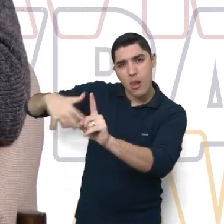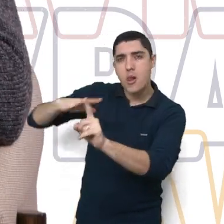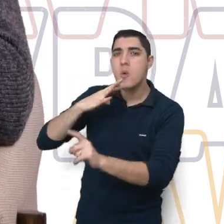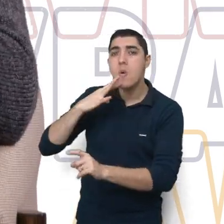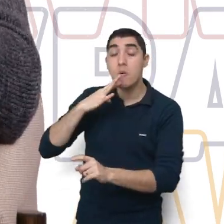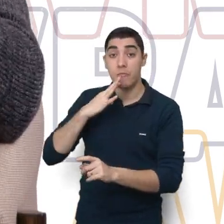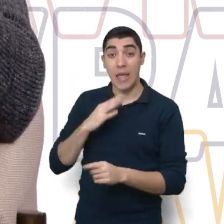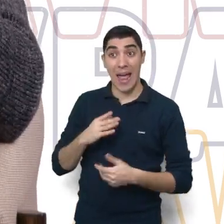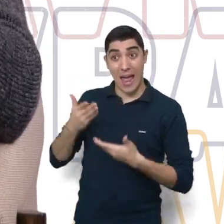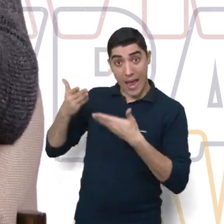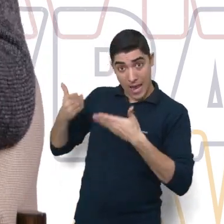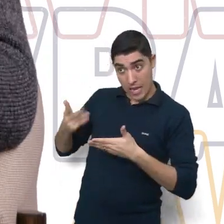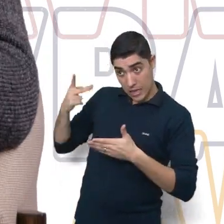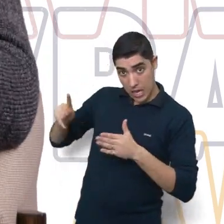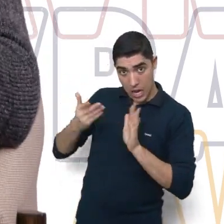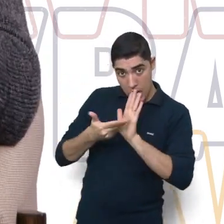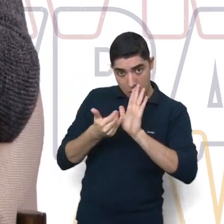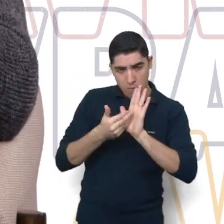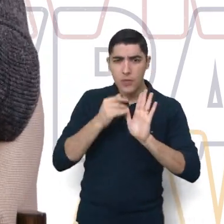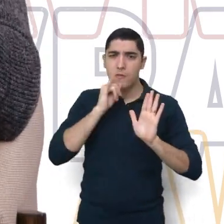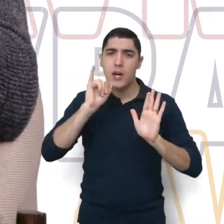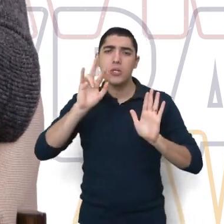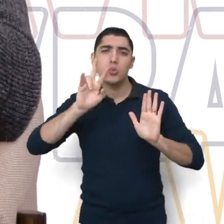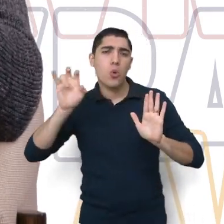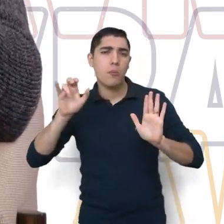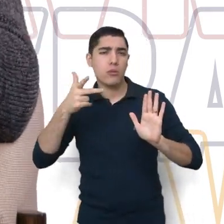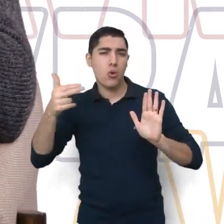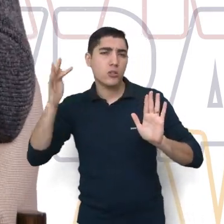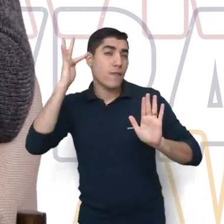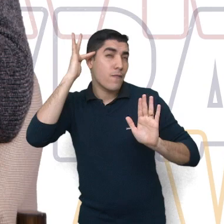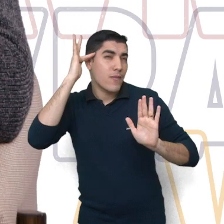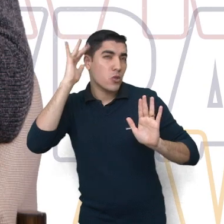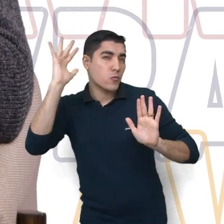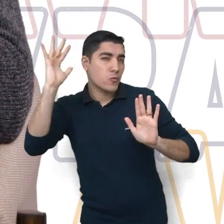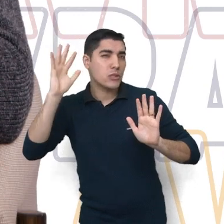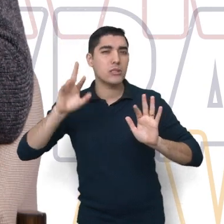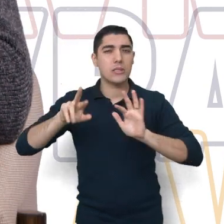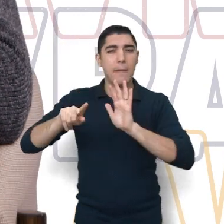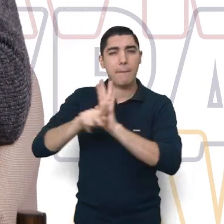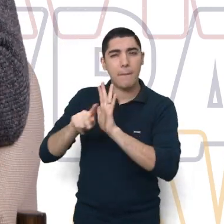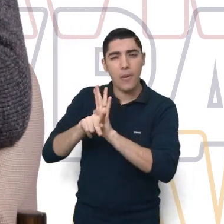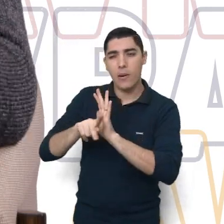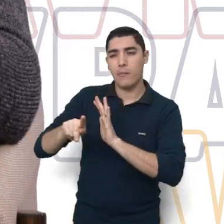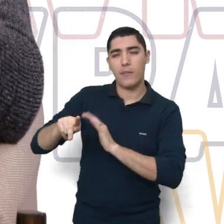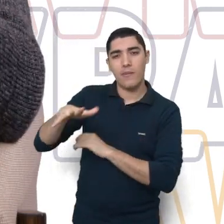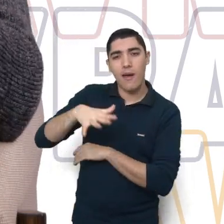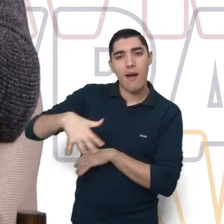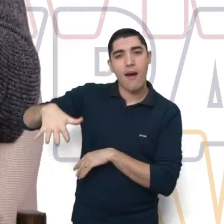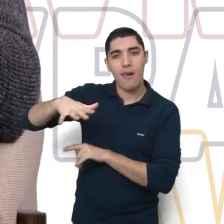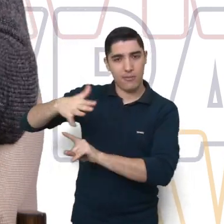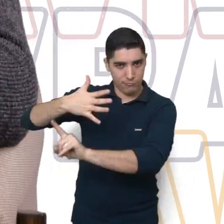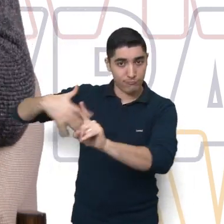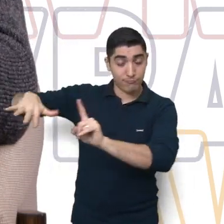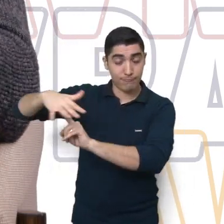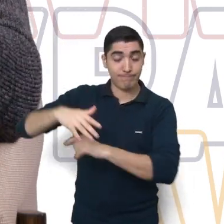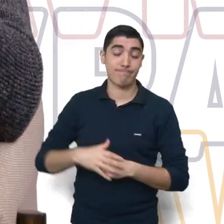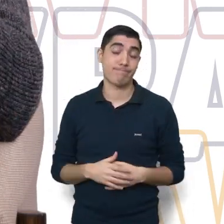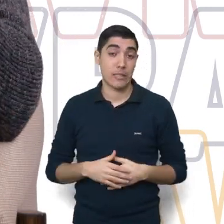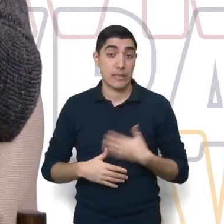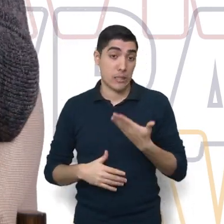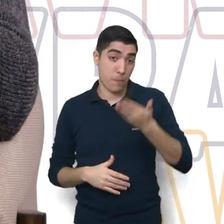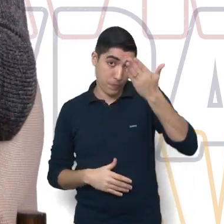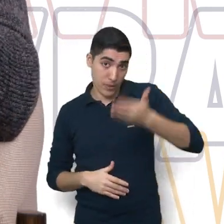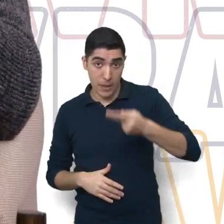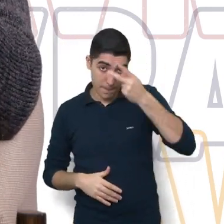filosóficas questões dos valores sociais em que esse cidadão ele passa né Aí é